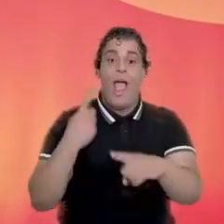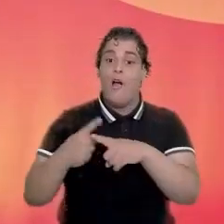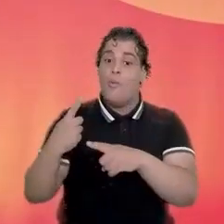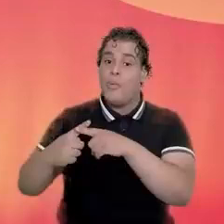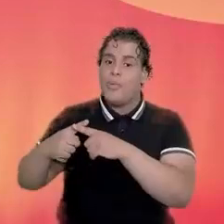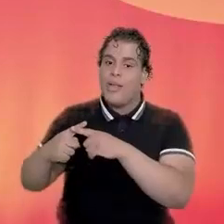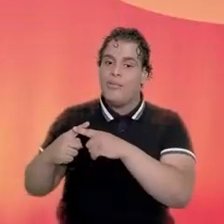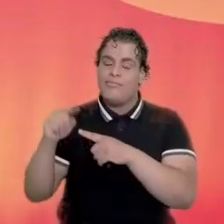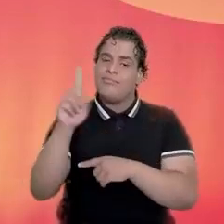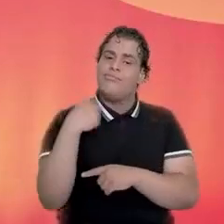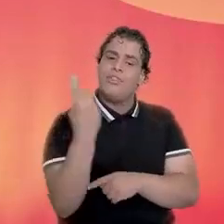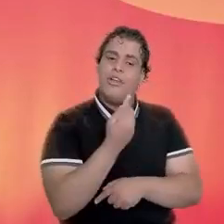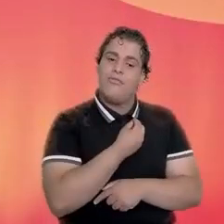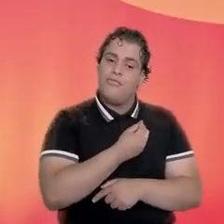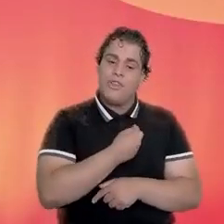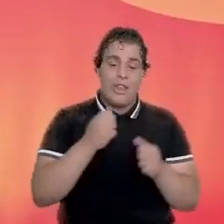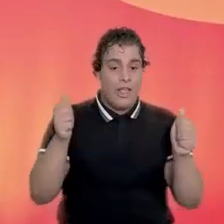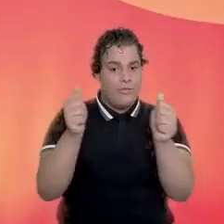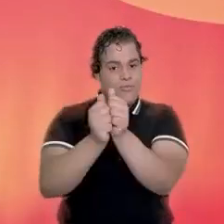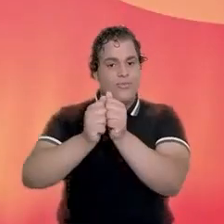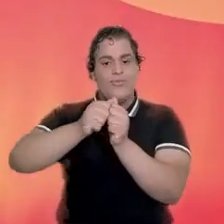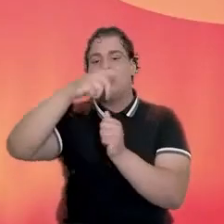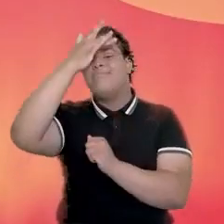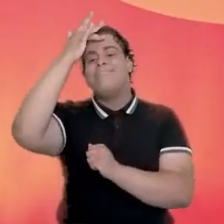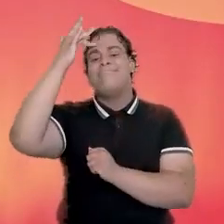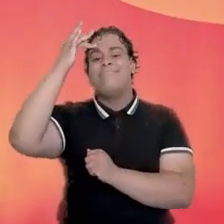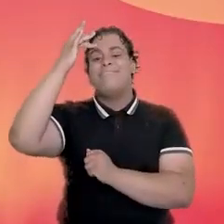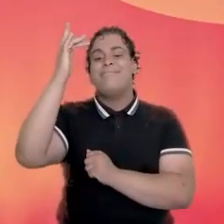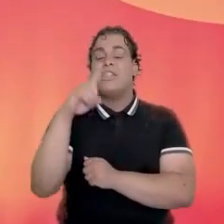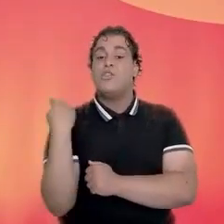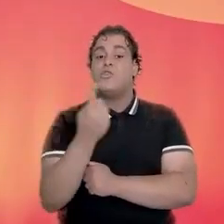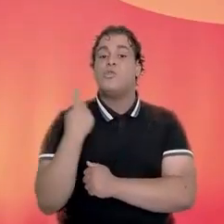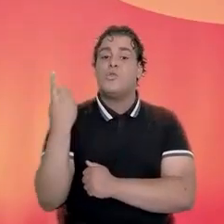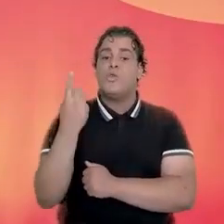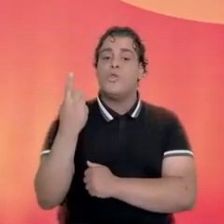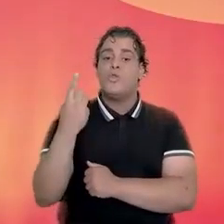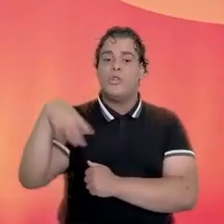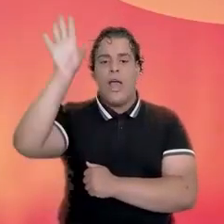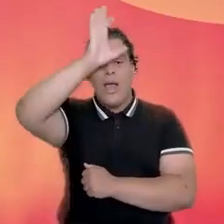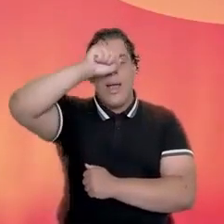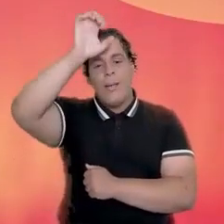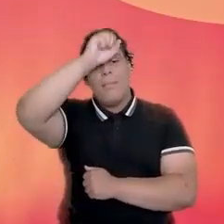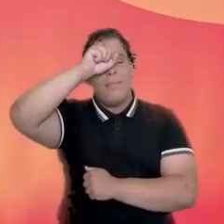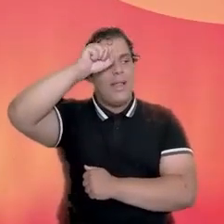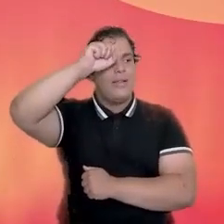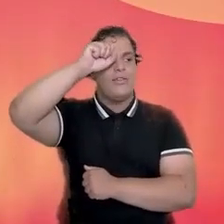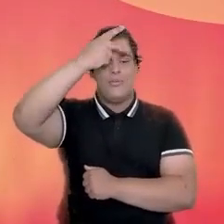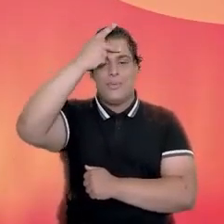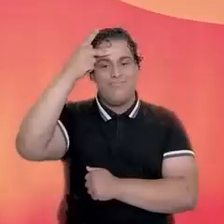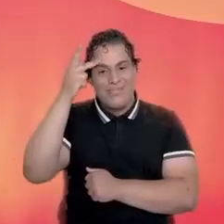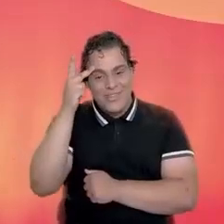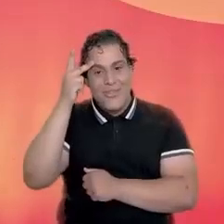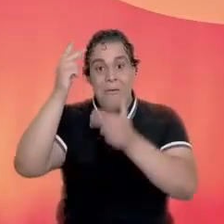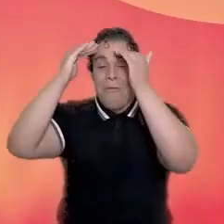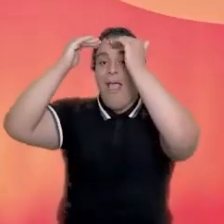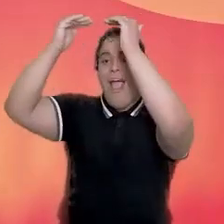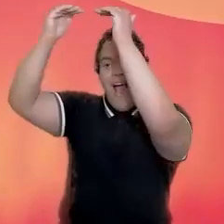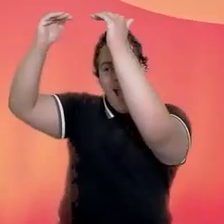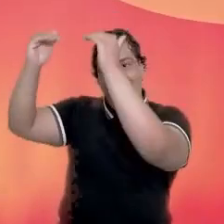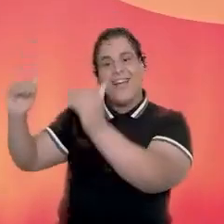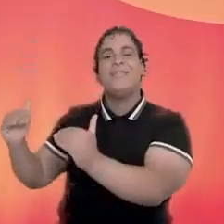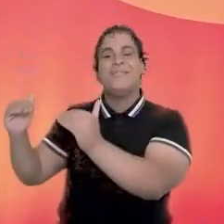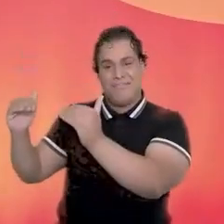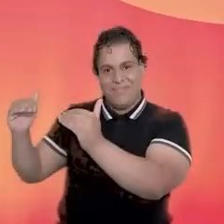caminhar da gente é com as pessoas. A gente aprende com as pessoas, e esse respeito